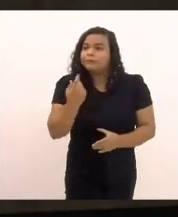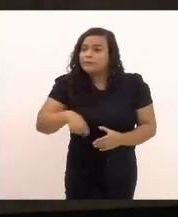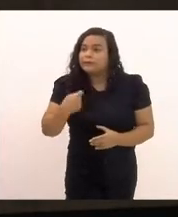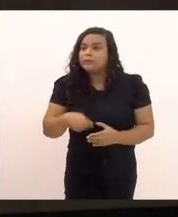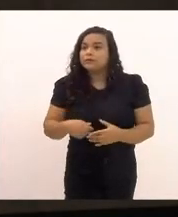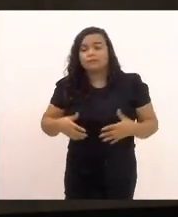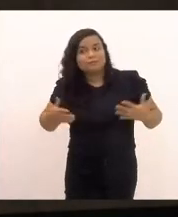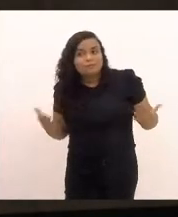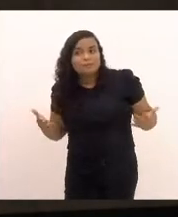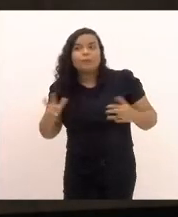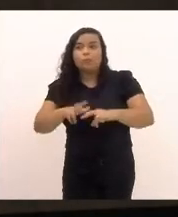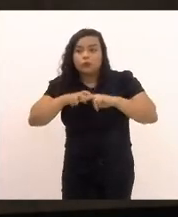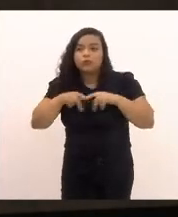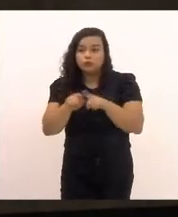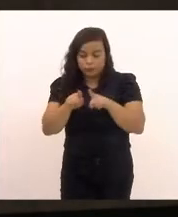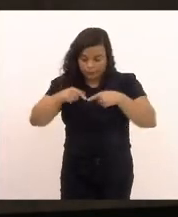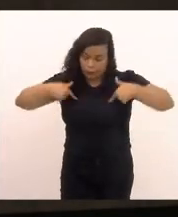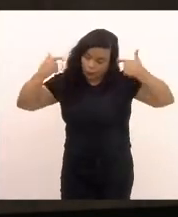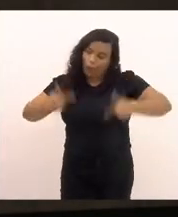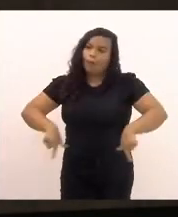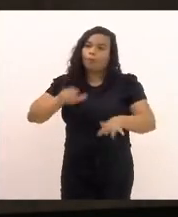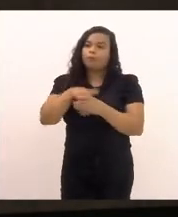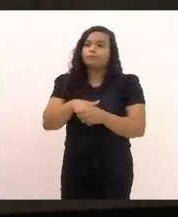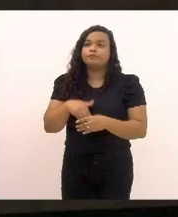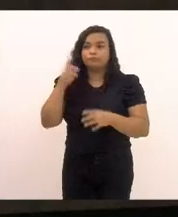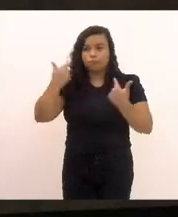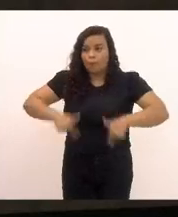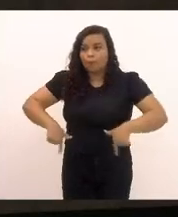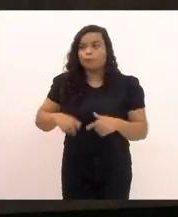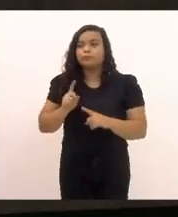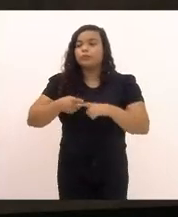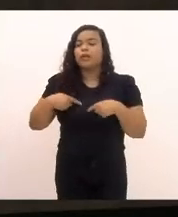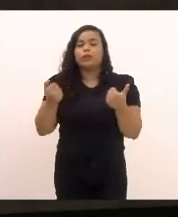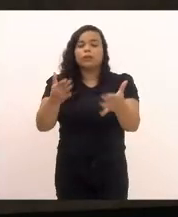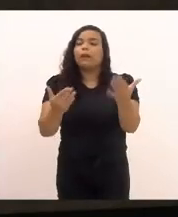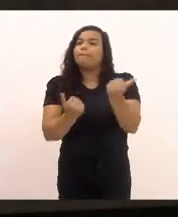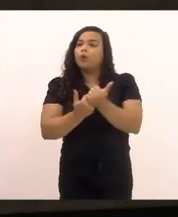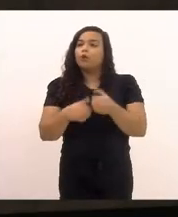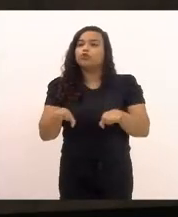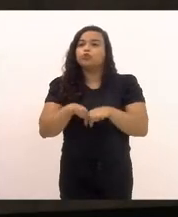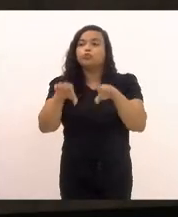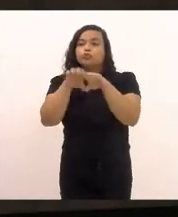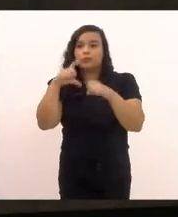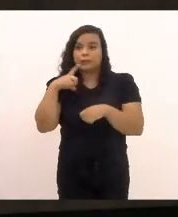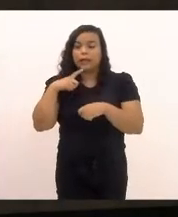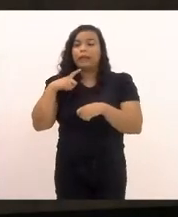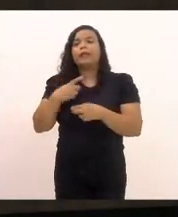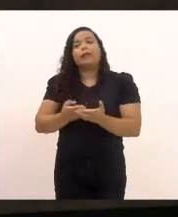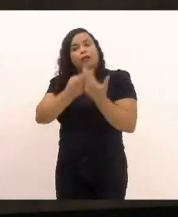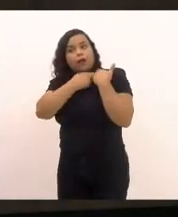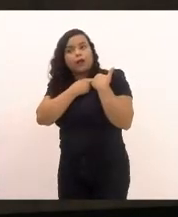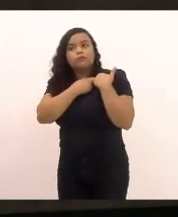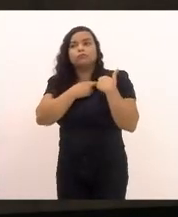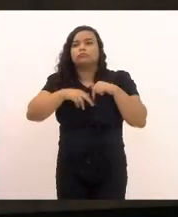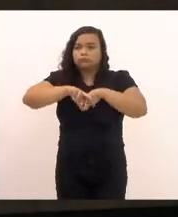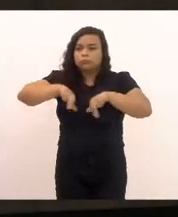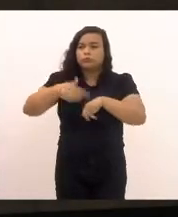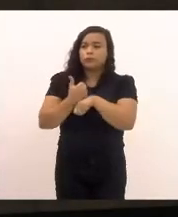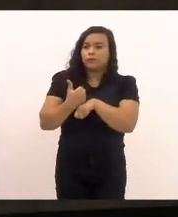Então, por isso também meu voto é abstenção, porque eu apoio a estrutura, a estruturação da carreira desses antigos